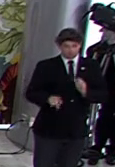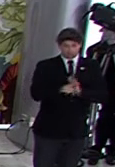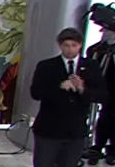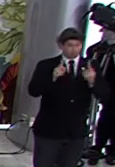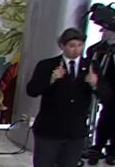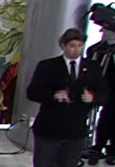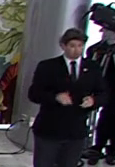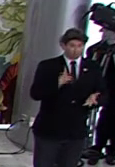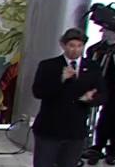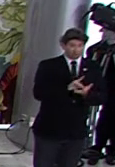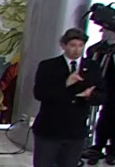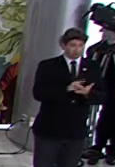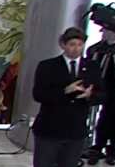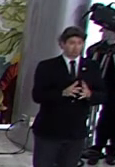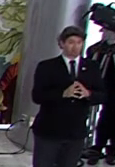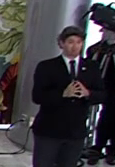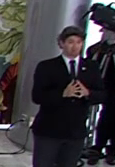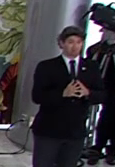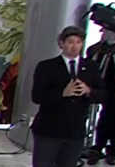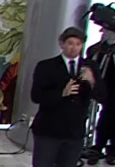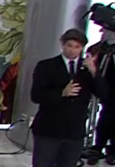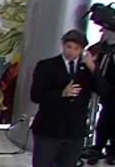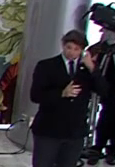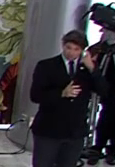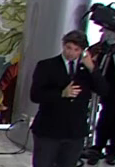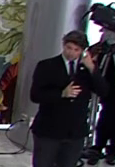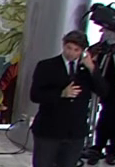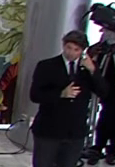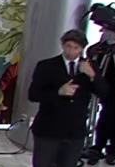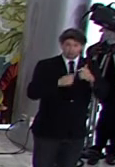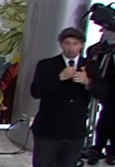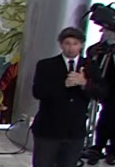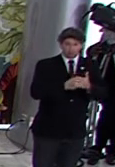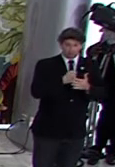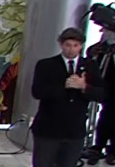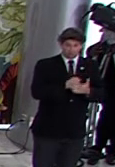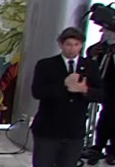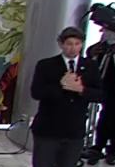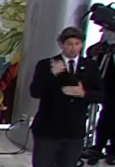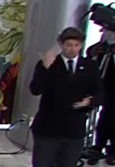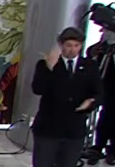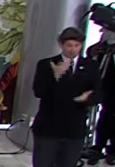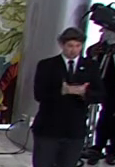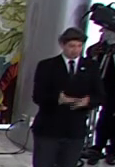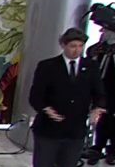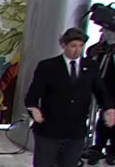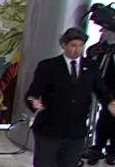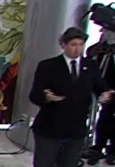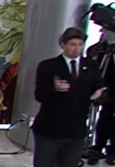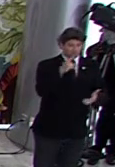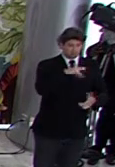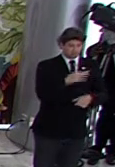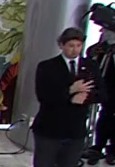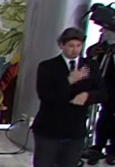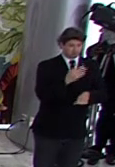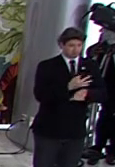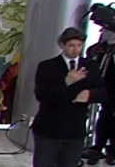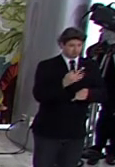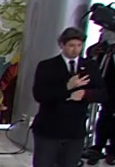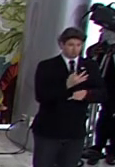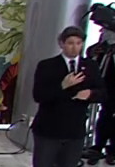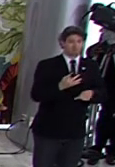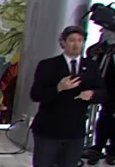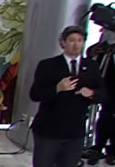povos originários que lutaram e lutam bravamente para resistir em seus